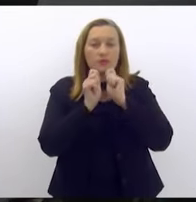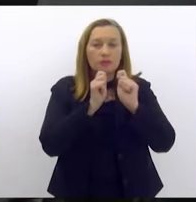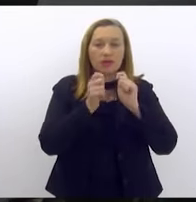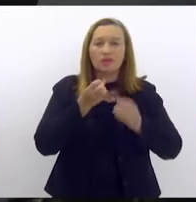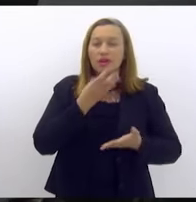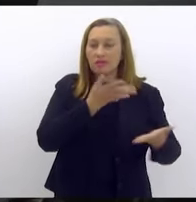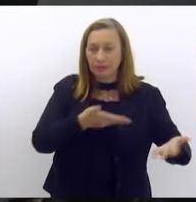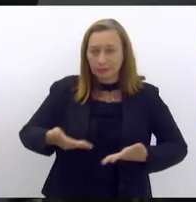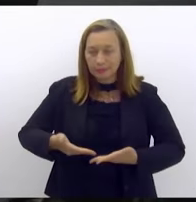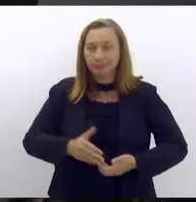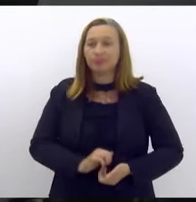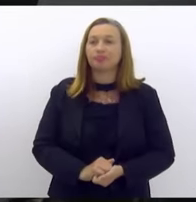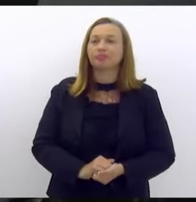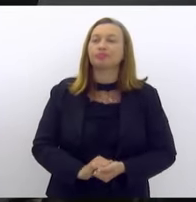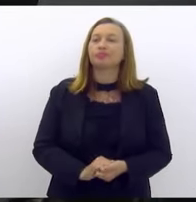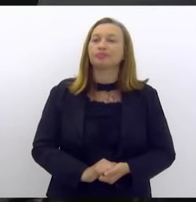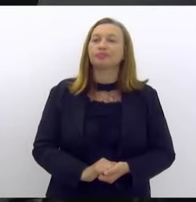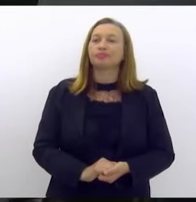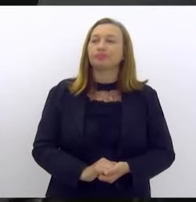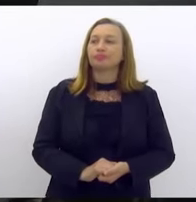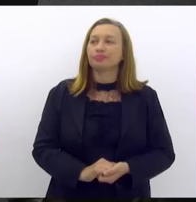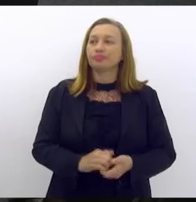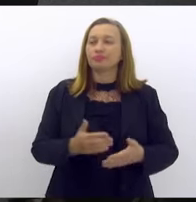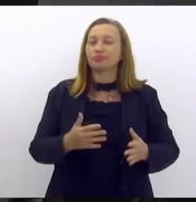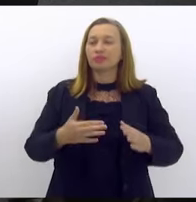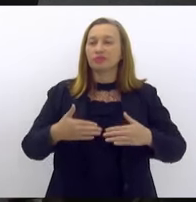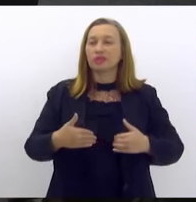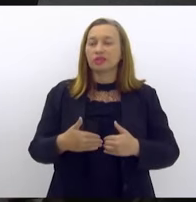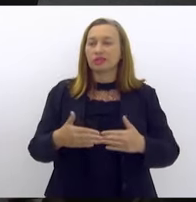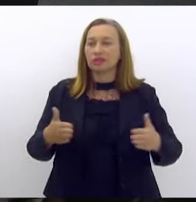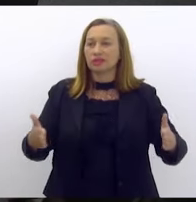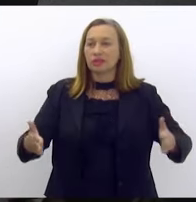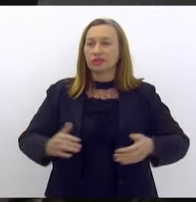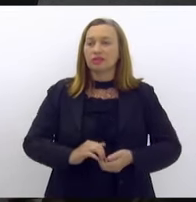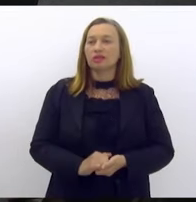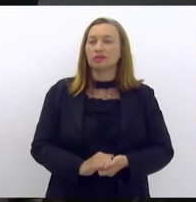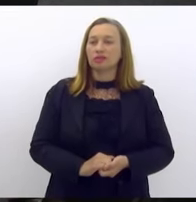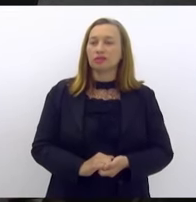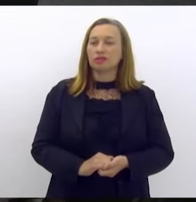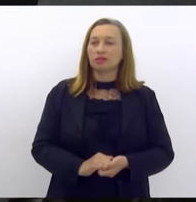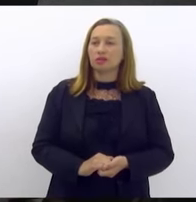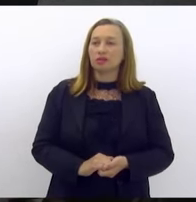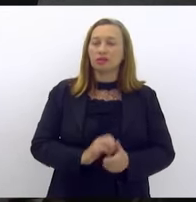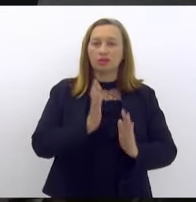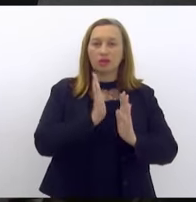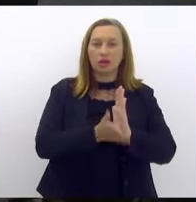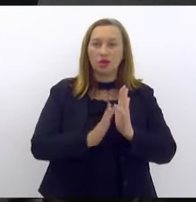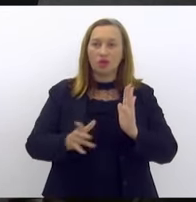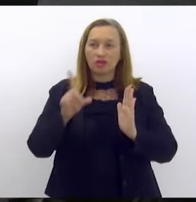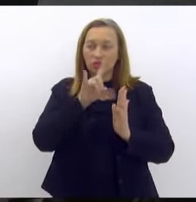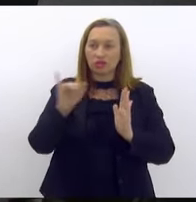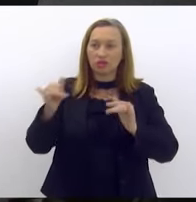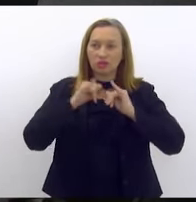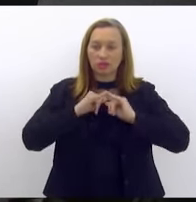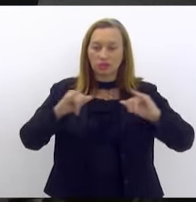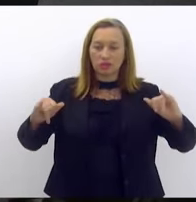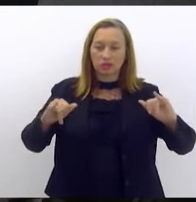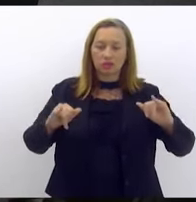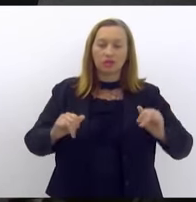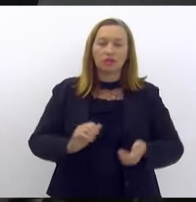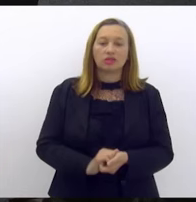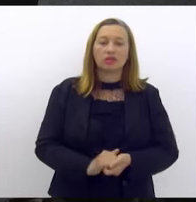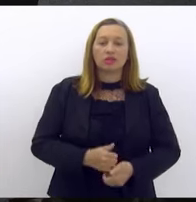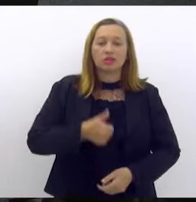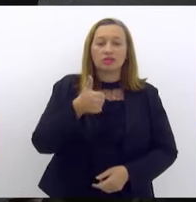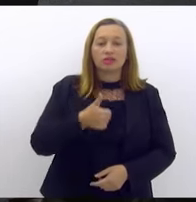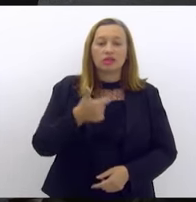todos bem-vindos. Está reaberta a sessão. Passa-se a ordem do dia. Anuncio, em